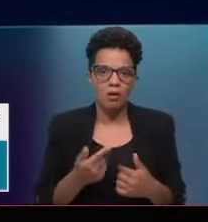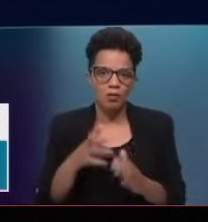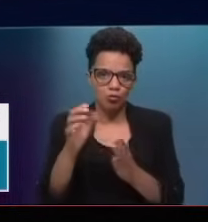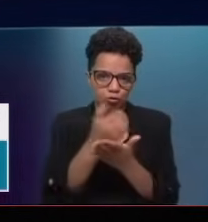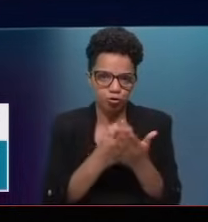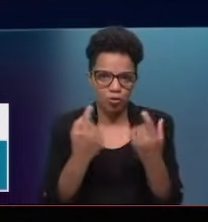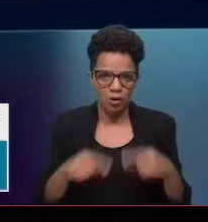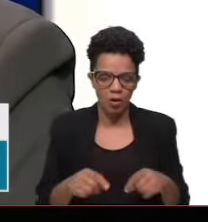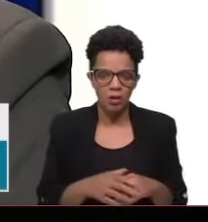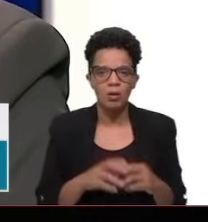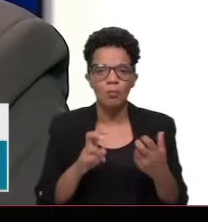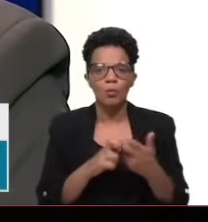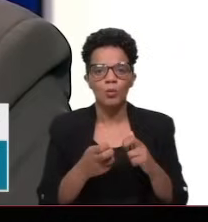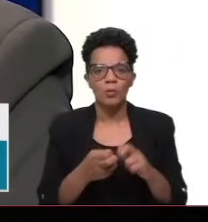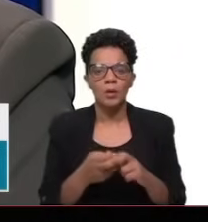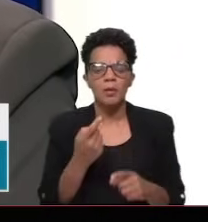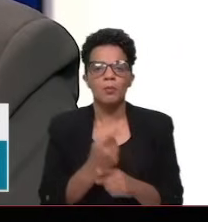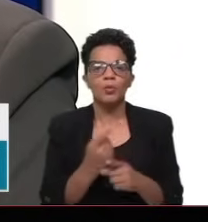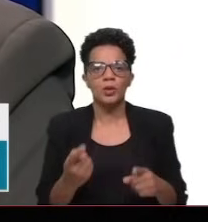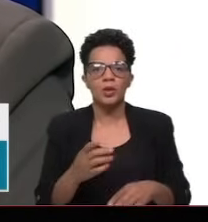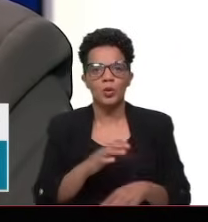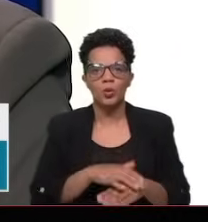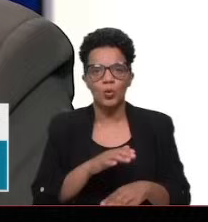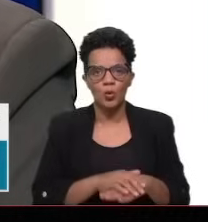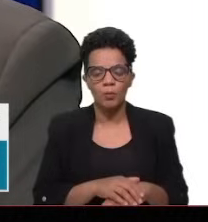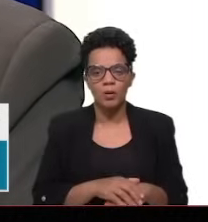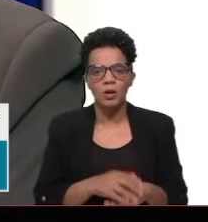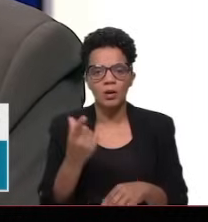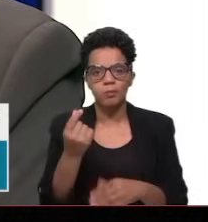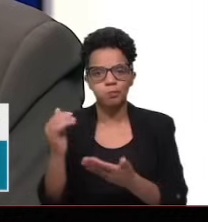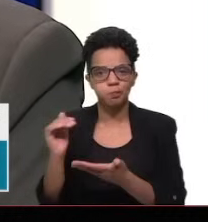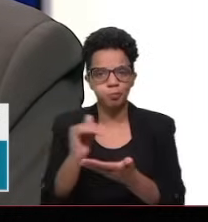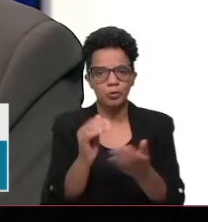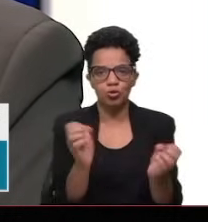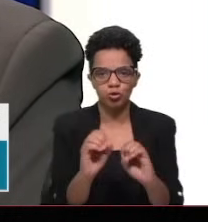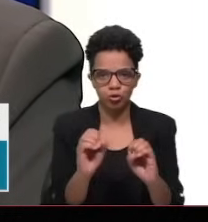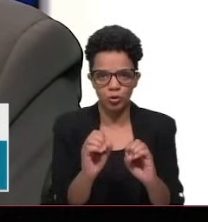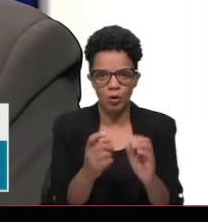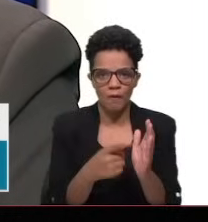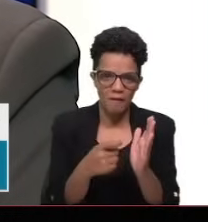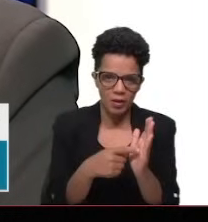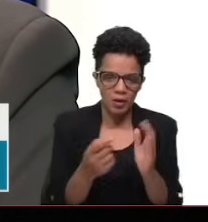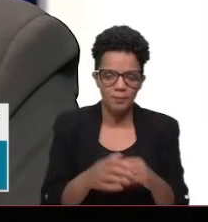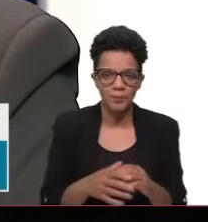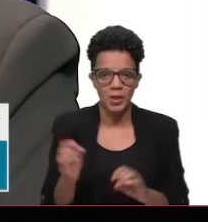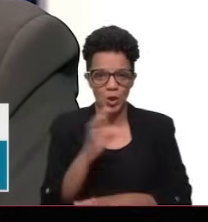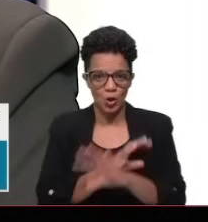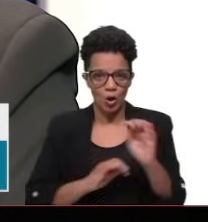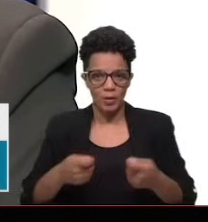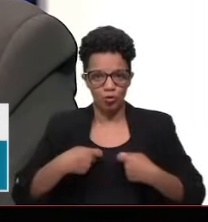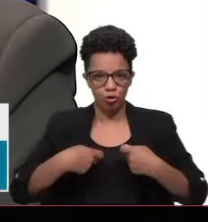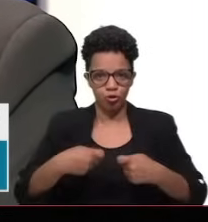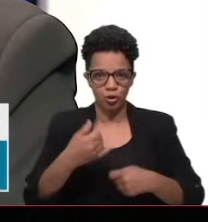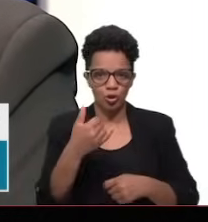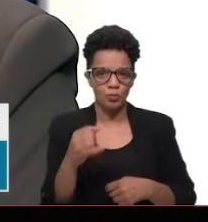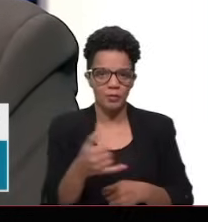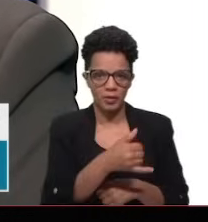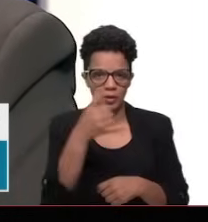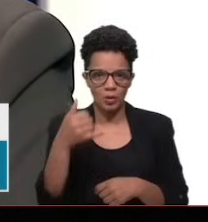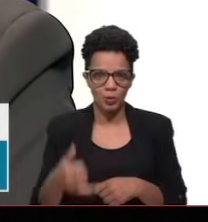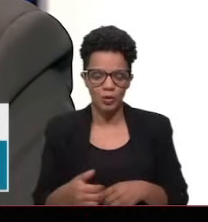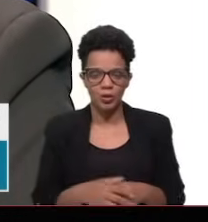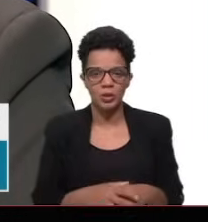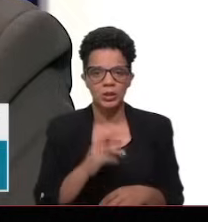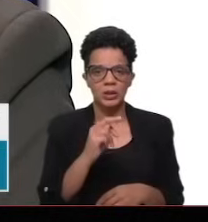de é um problema porque não há vai haver falta de fundos h a Europa gastou em 2022